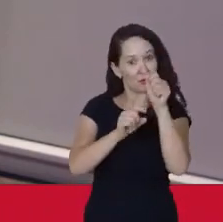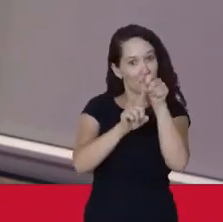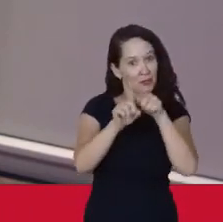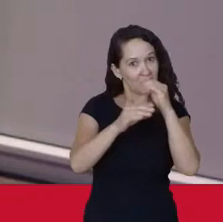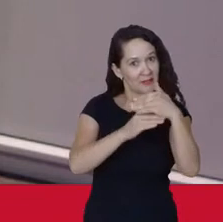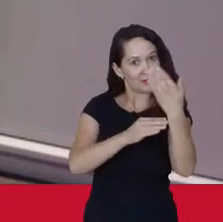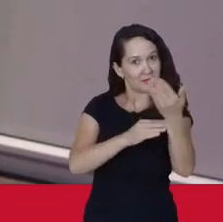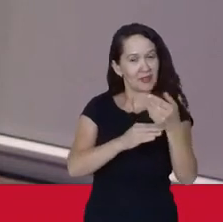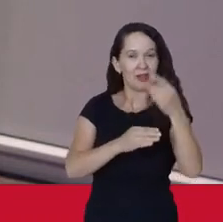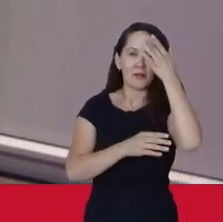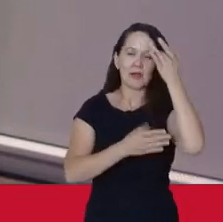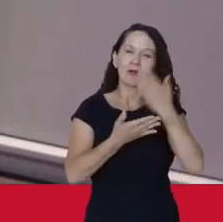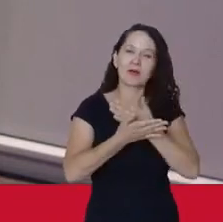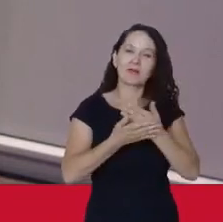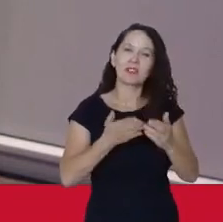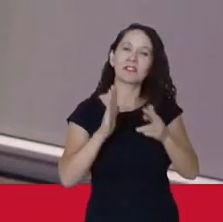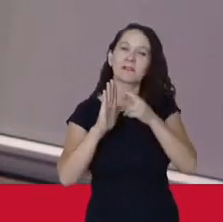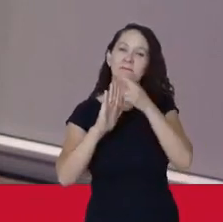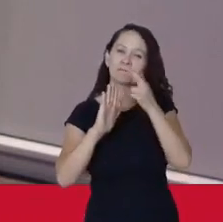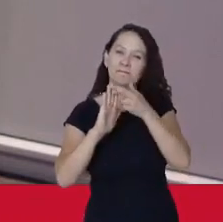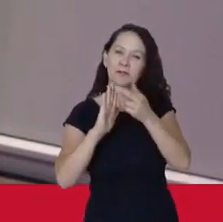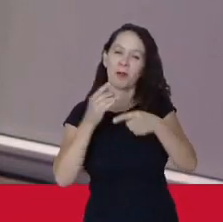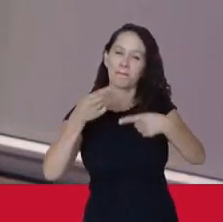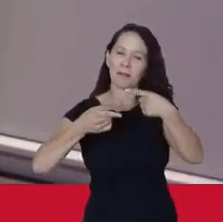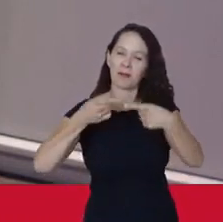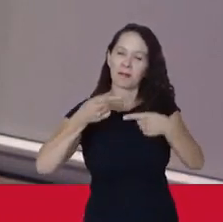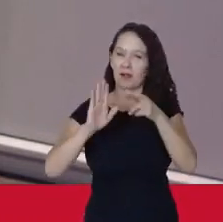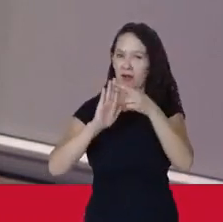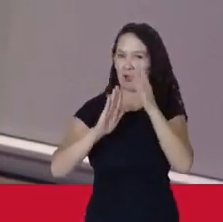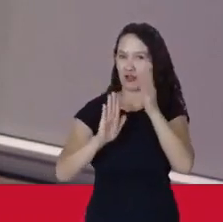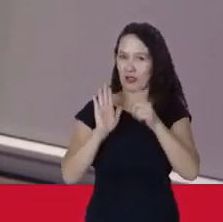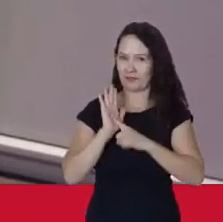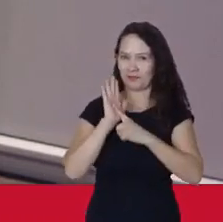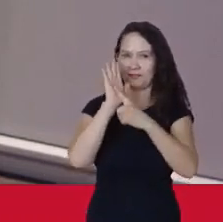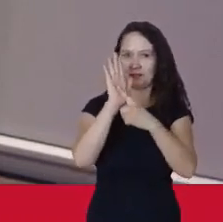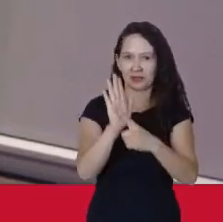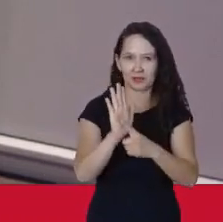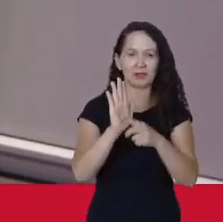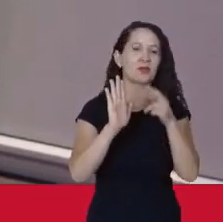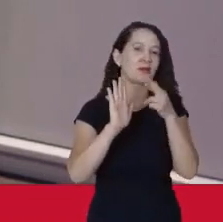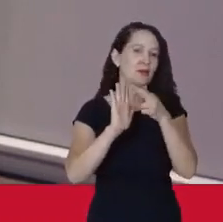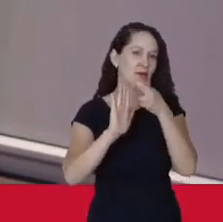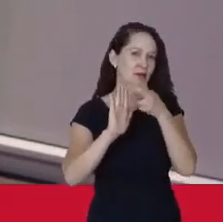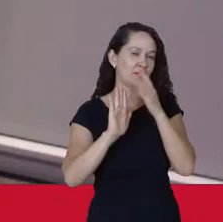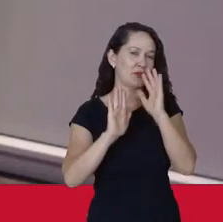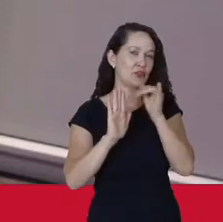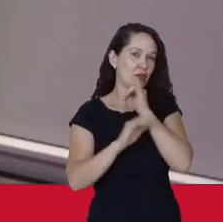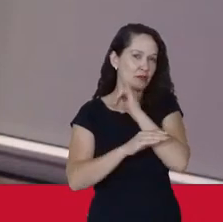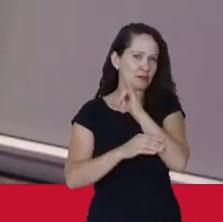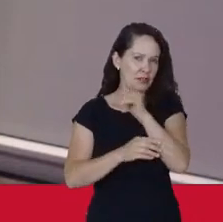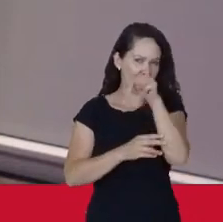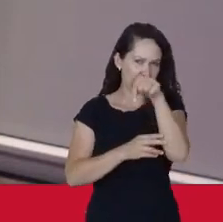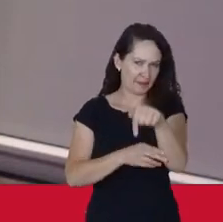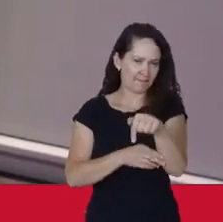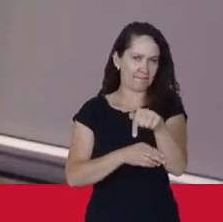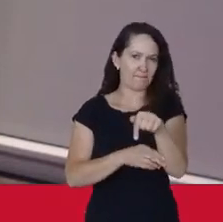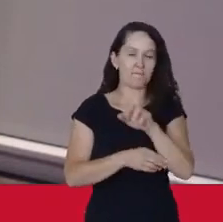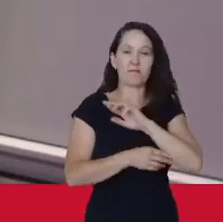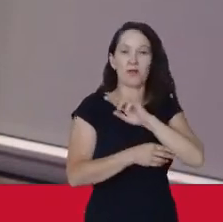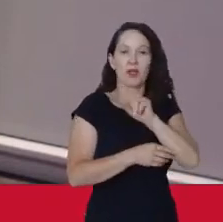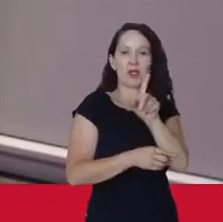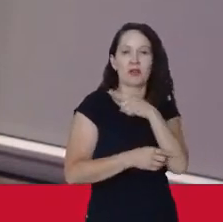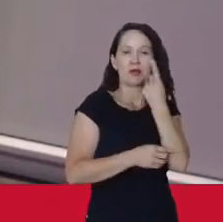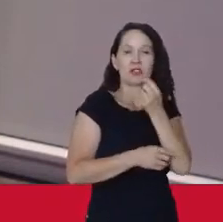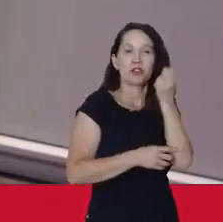a discussão do relatório. Então o relator já apresentou o seu relatório, eu já disse aqui que não é para